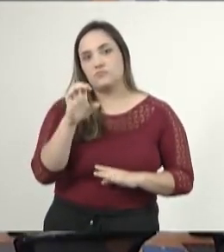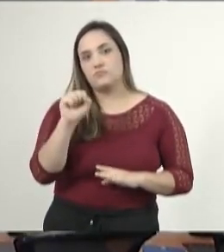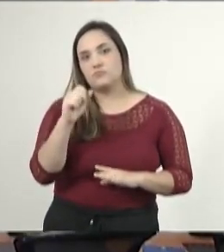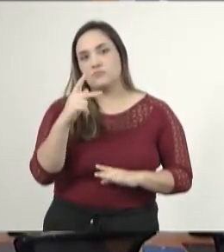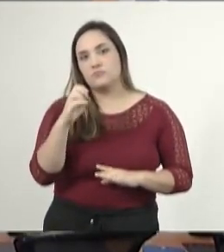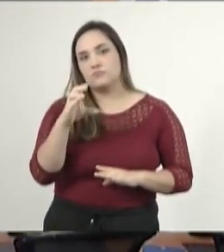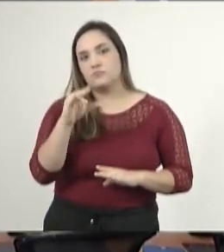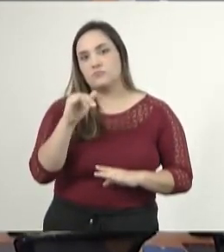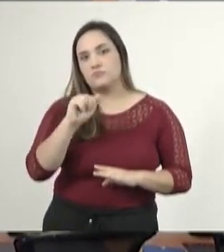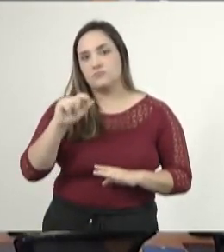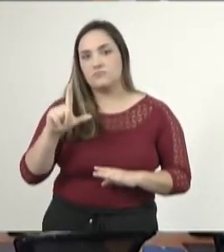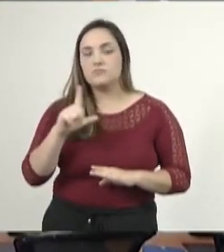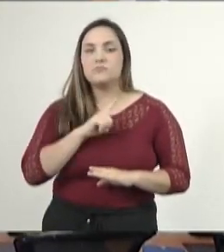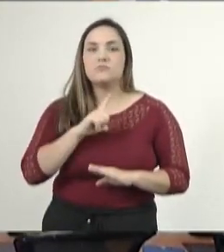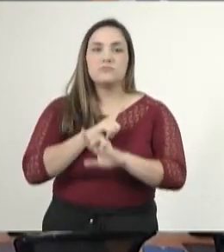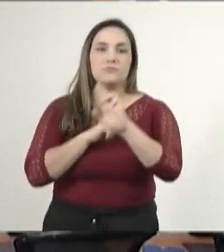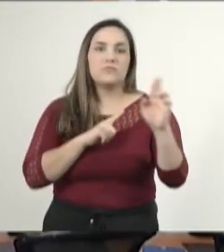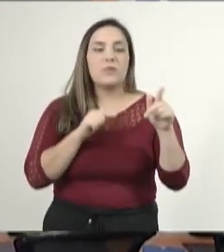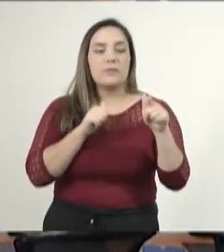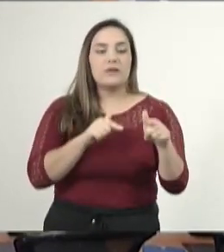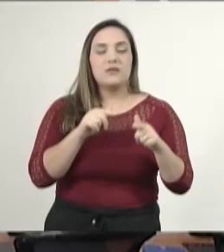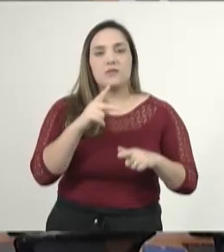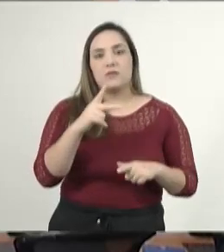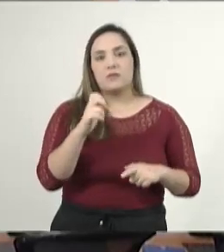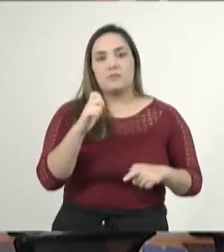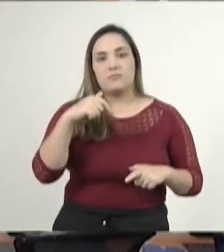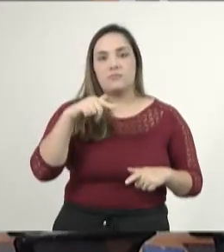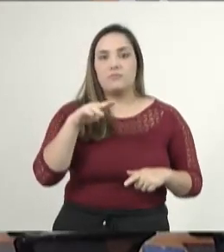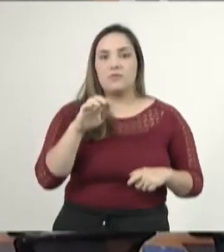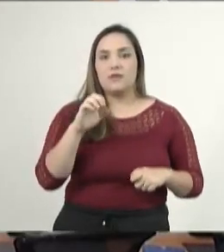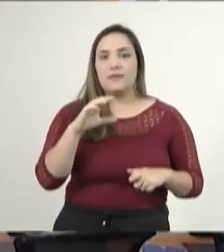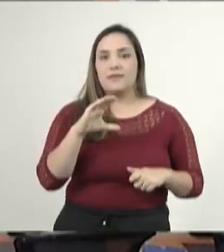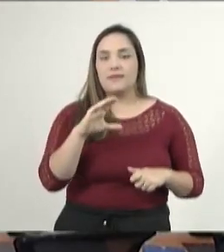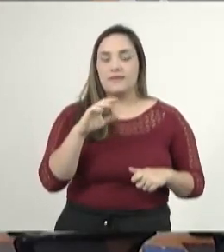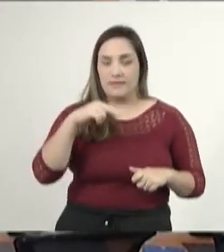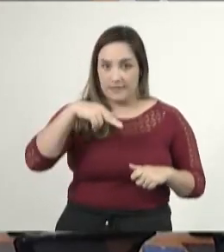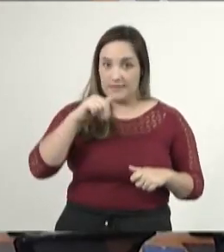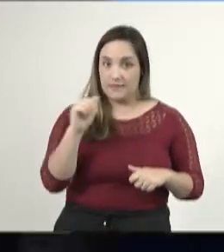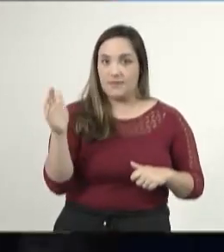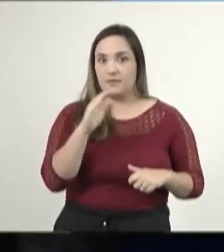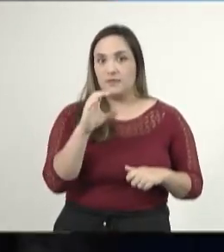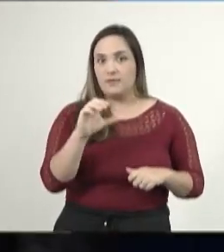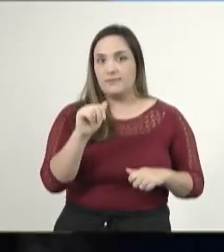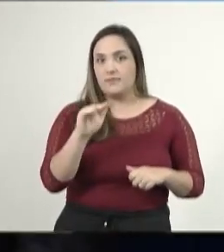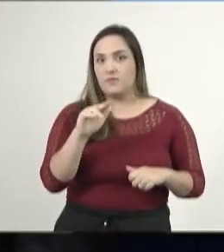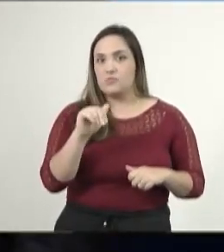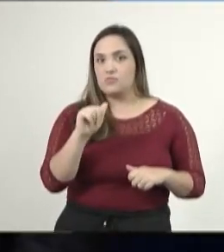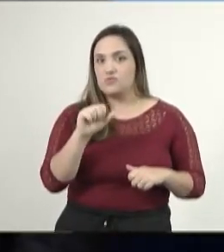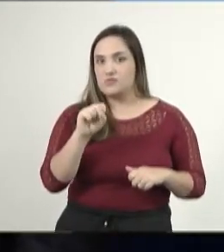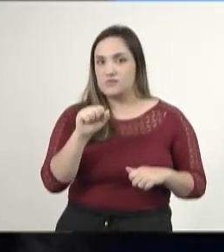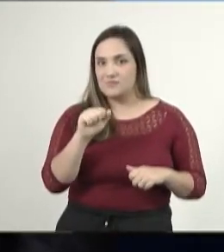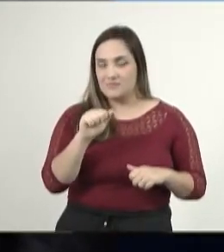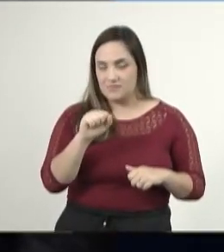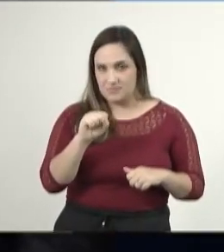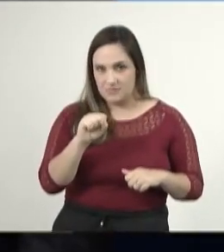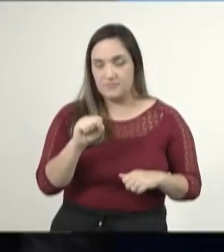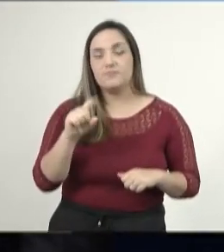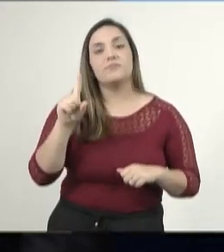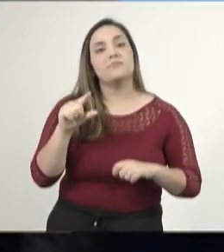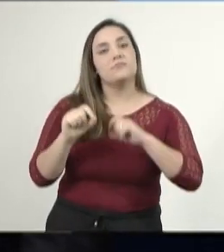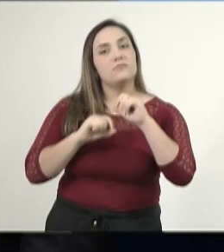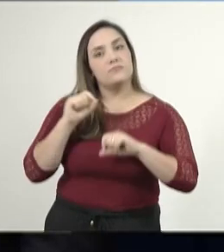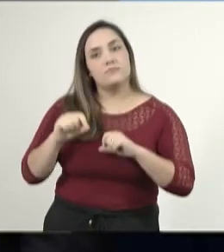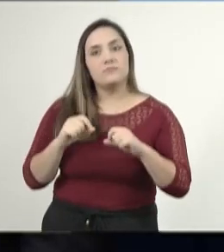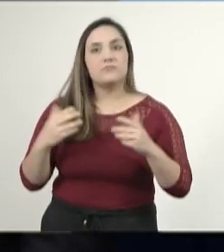das pequenas causas, né? Por ter uma solução mais prática dos conflitos, até por meio da mediação e também por